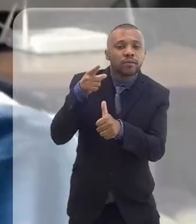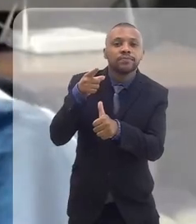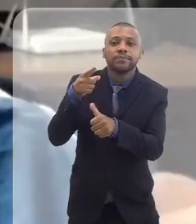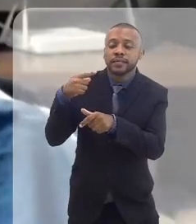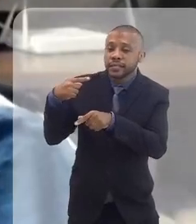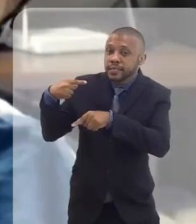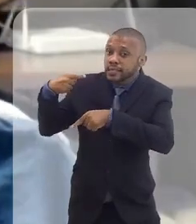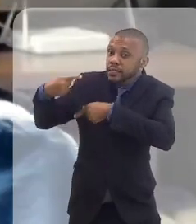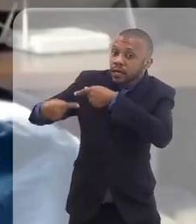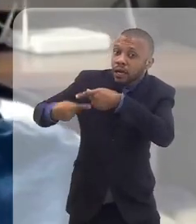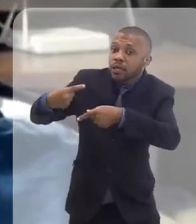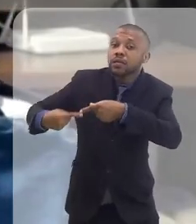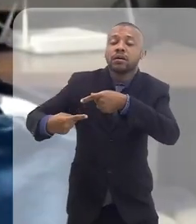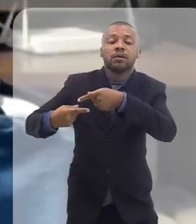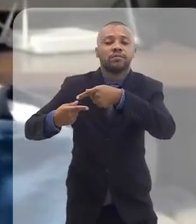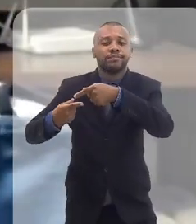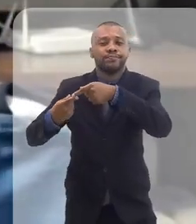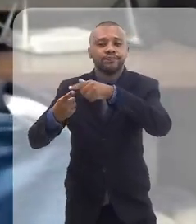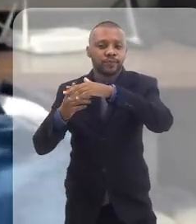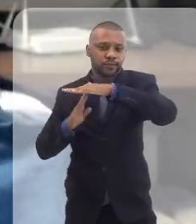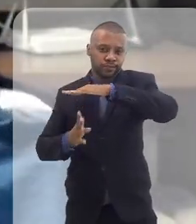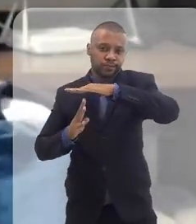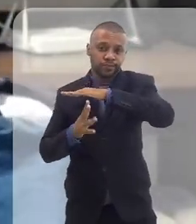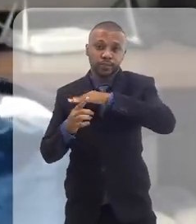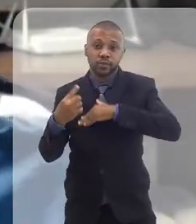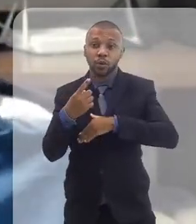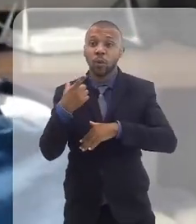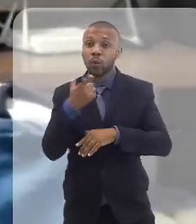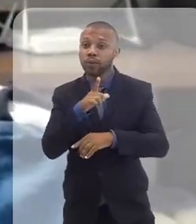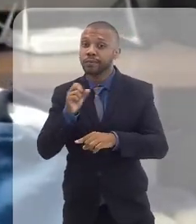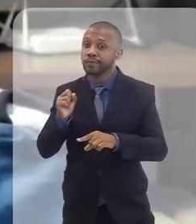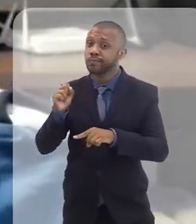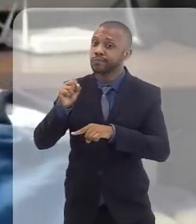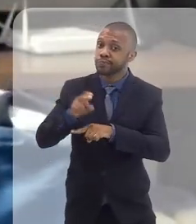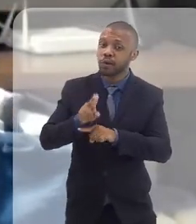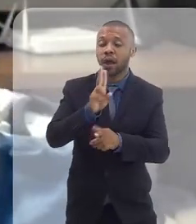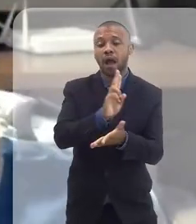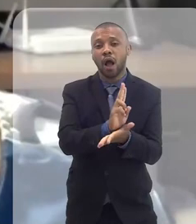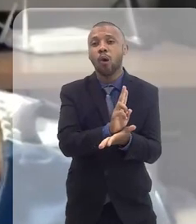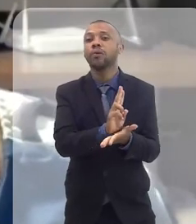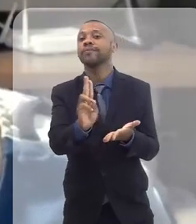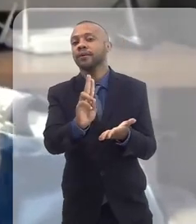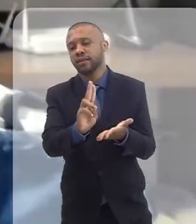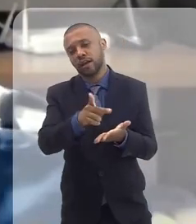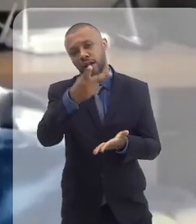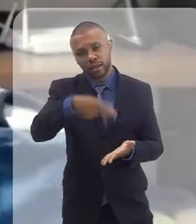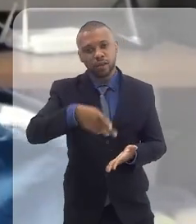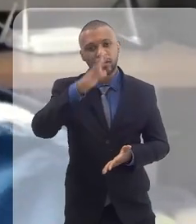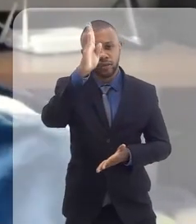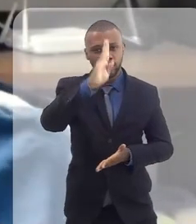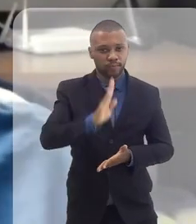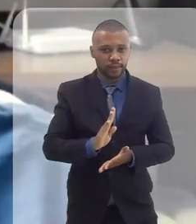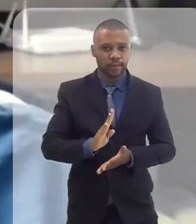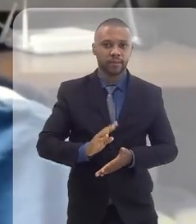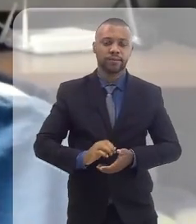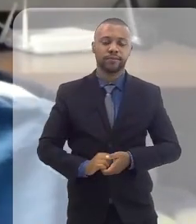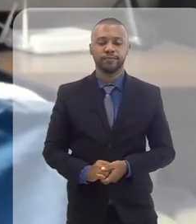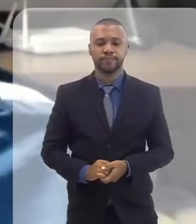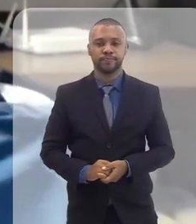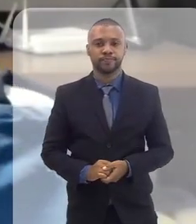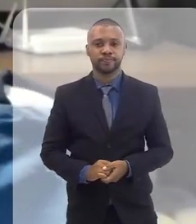primeiros dessa geração de imigrantes à universidade aqui no Brasil.